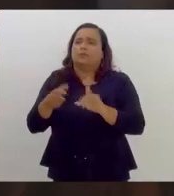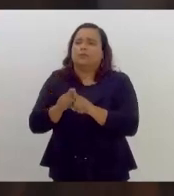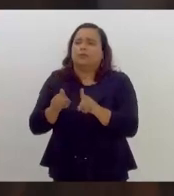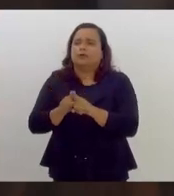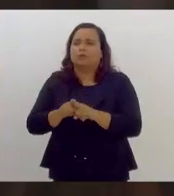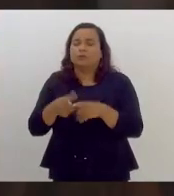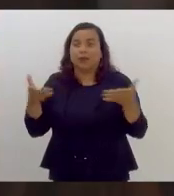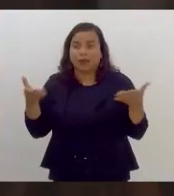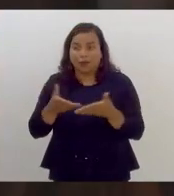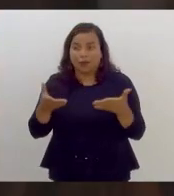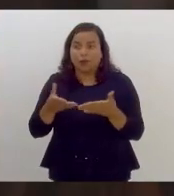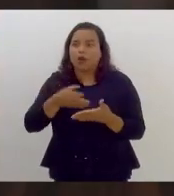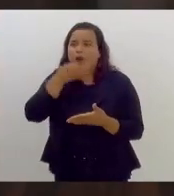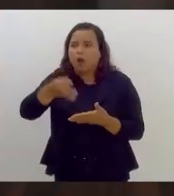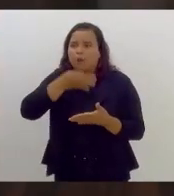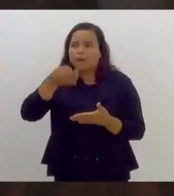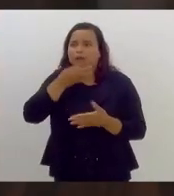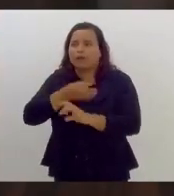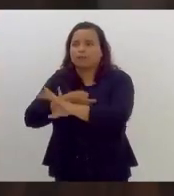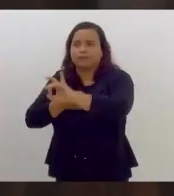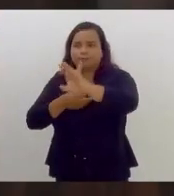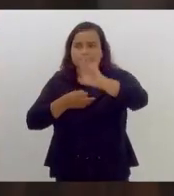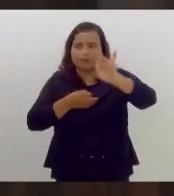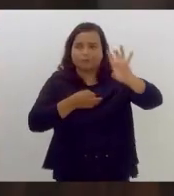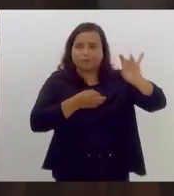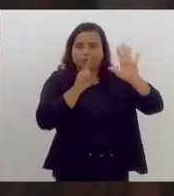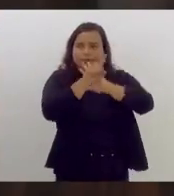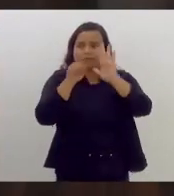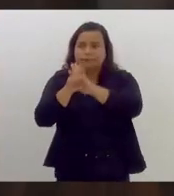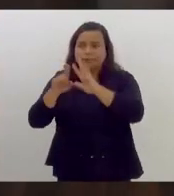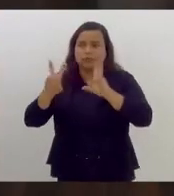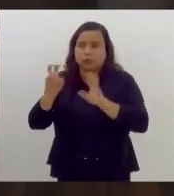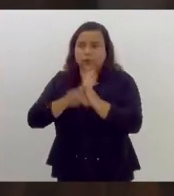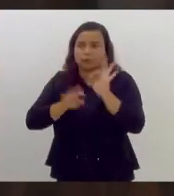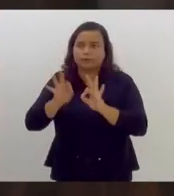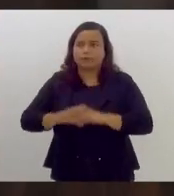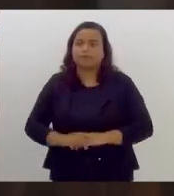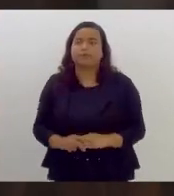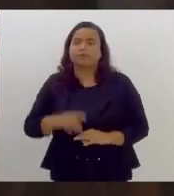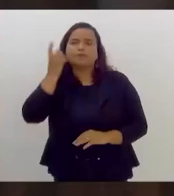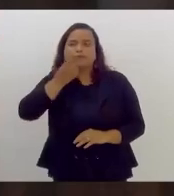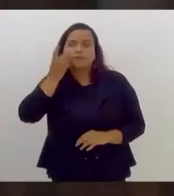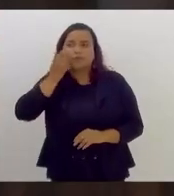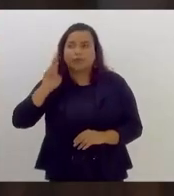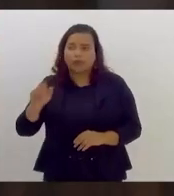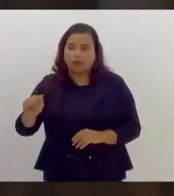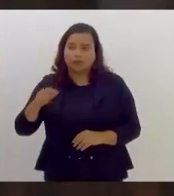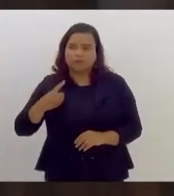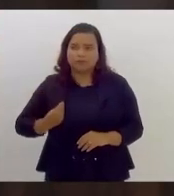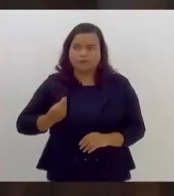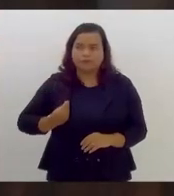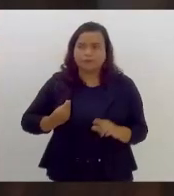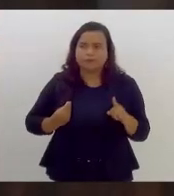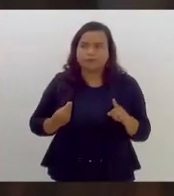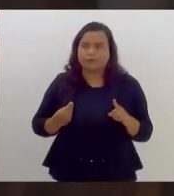Então agora vamos escolher o parecer dos projetos. Deputado Rodrigo Amorim está presente, não?